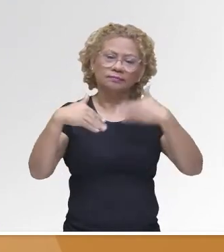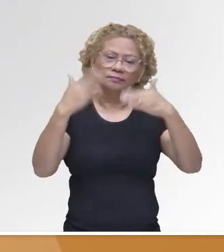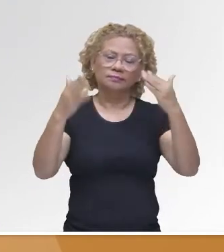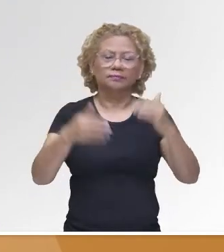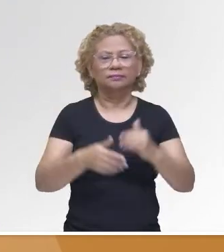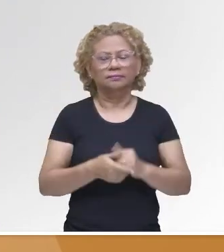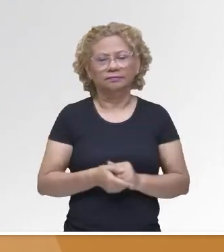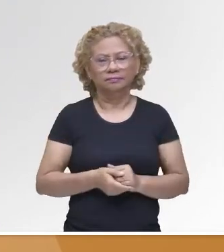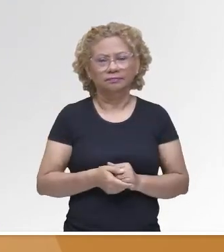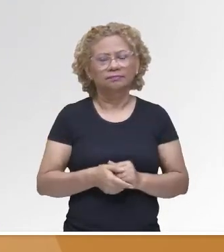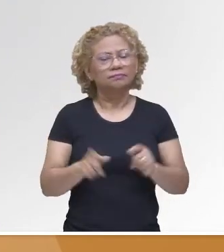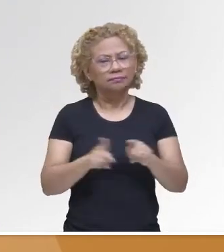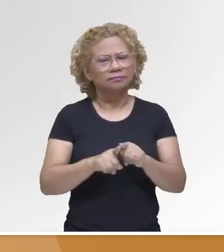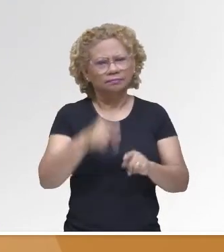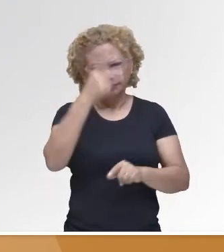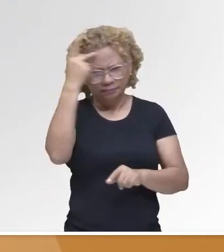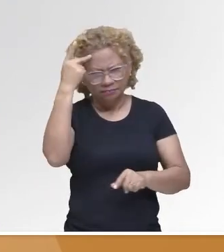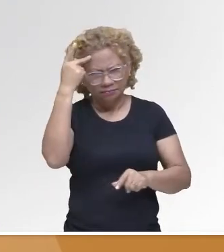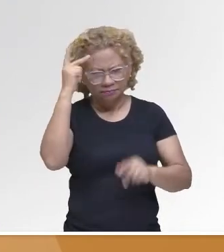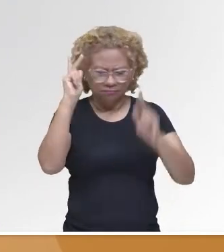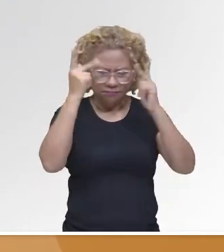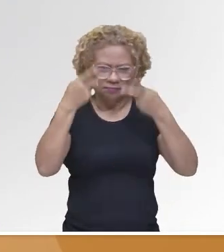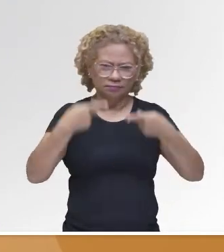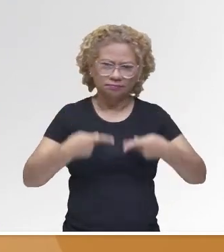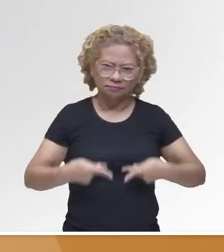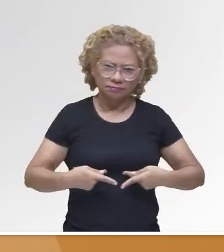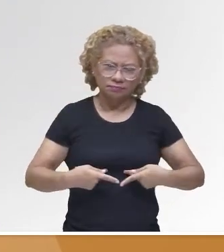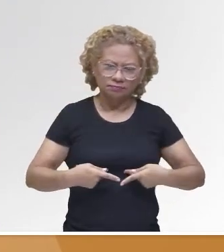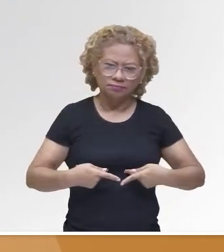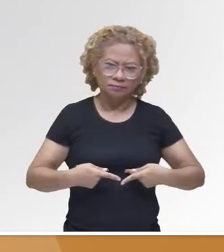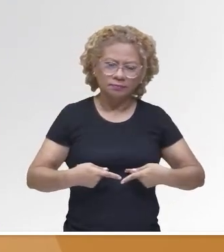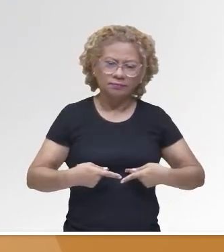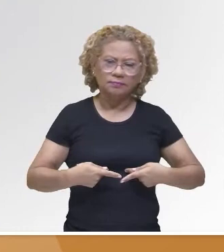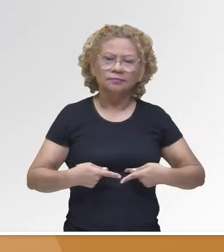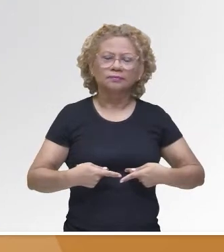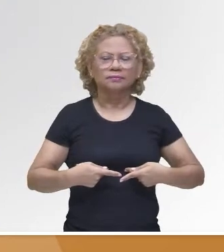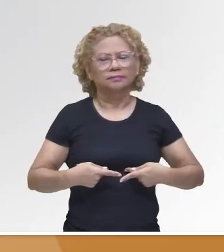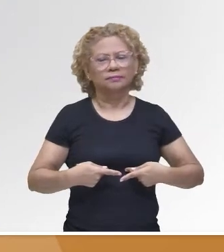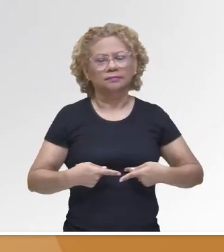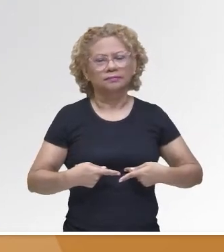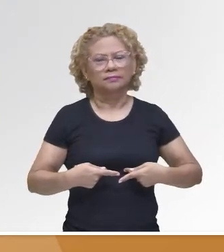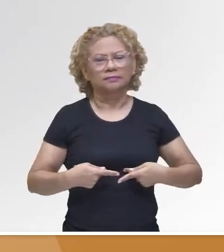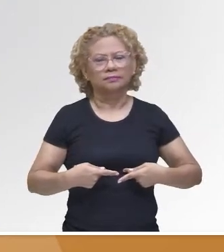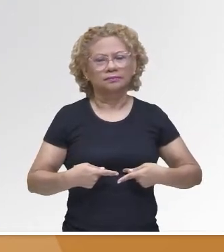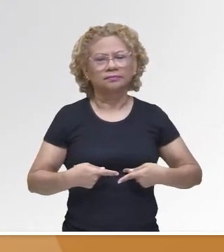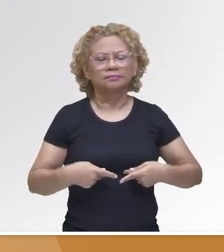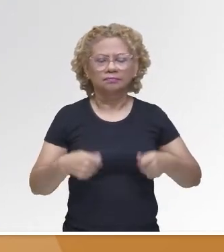e o ser humano continua o mesmo ali, na sua estrutura biológica, né?